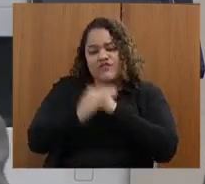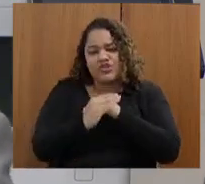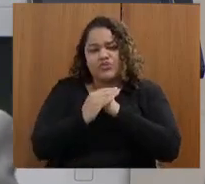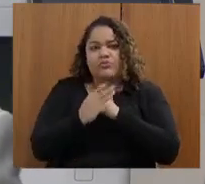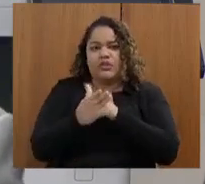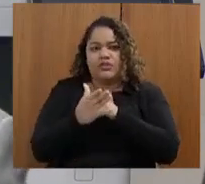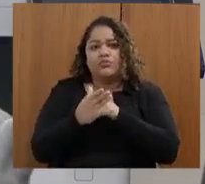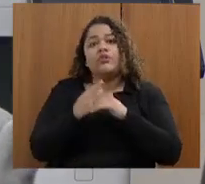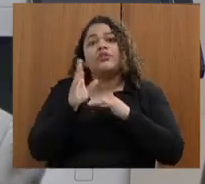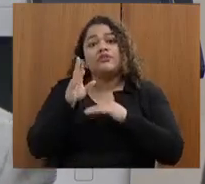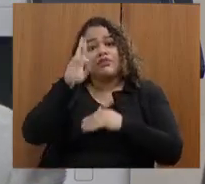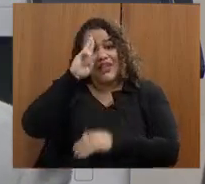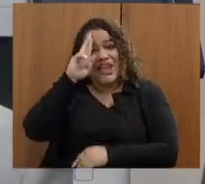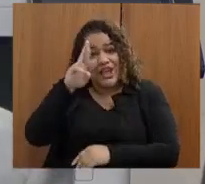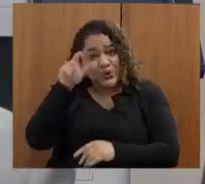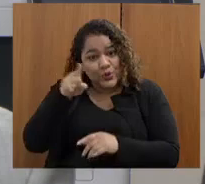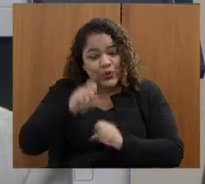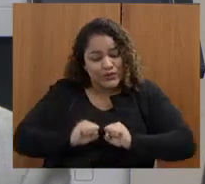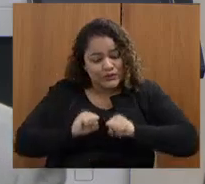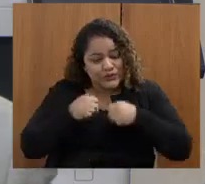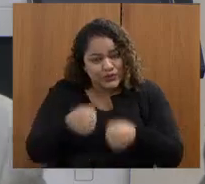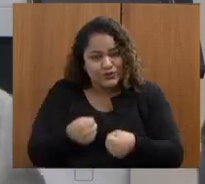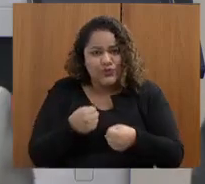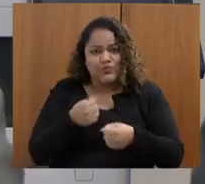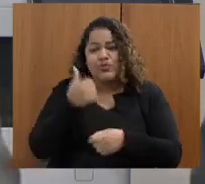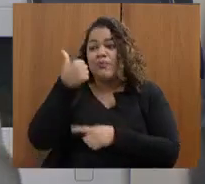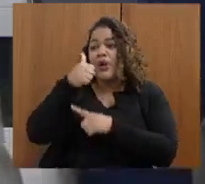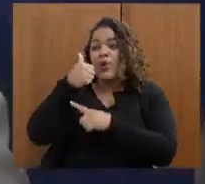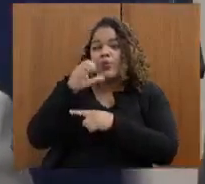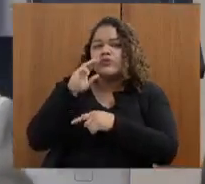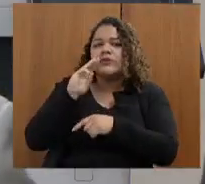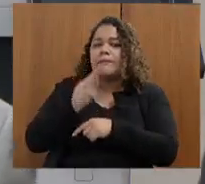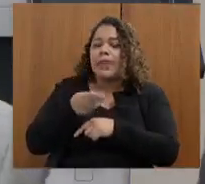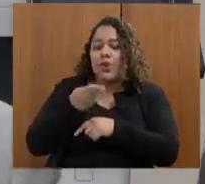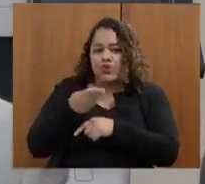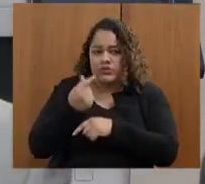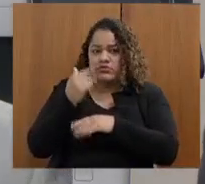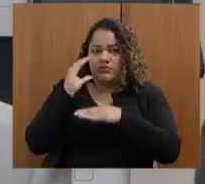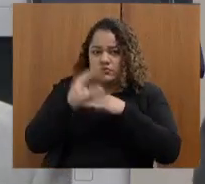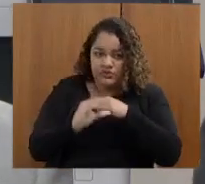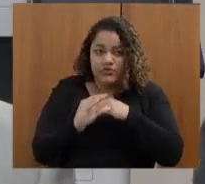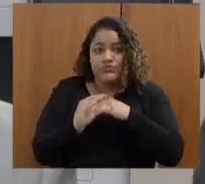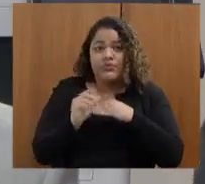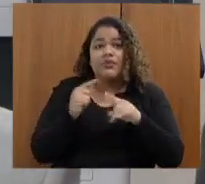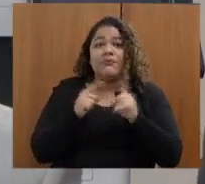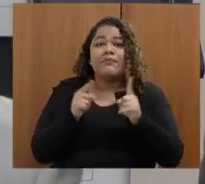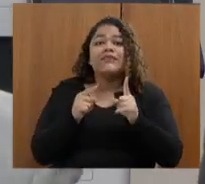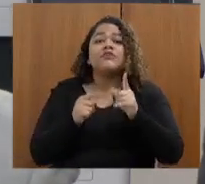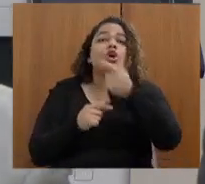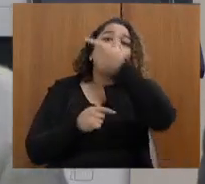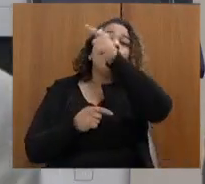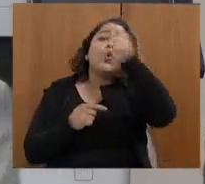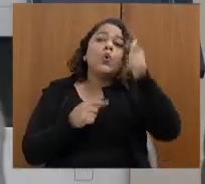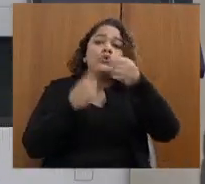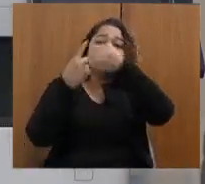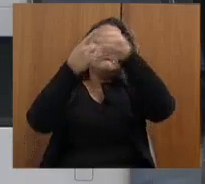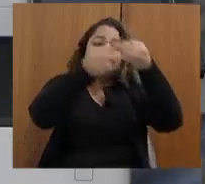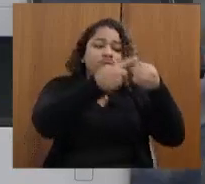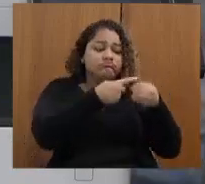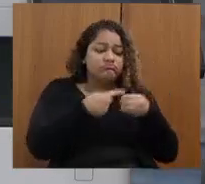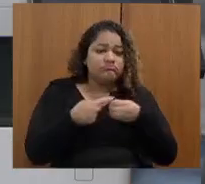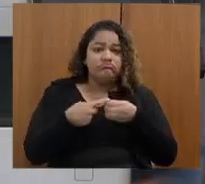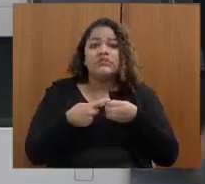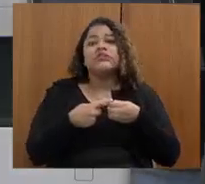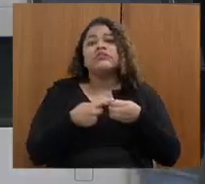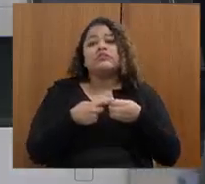UEMG para que 11 milhões sejam investidos mas temos Outros tantos Campos aí passando pelas mesmas dificuldades carentes